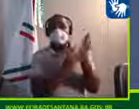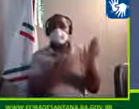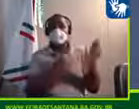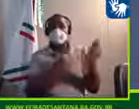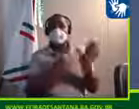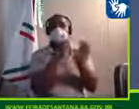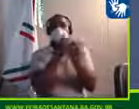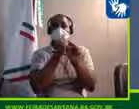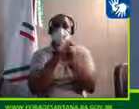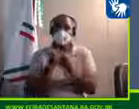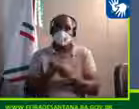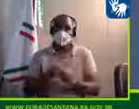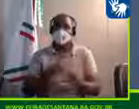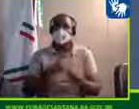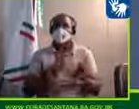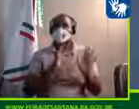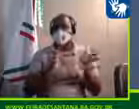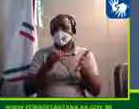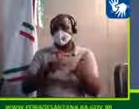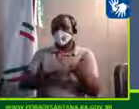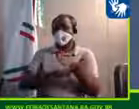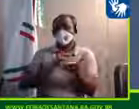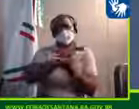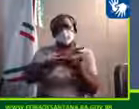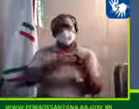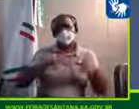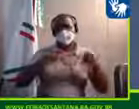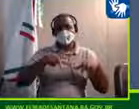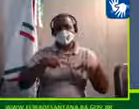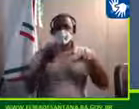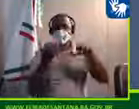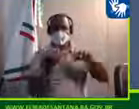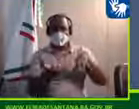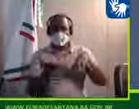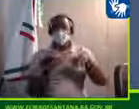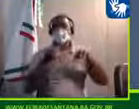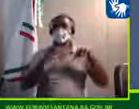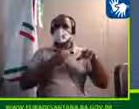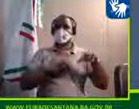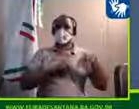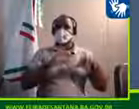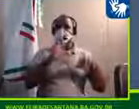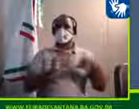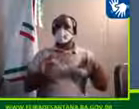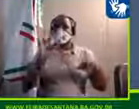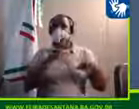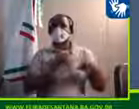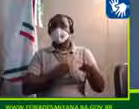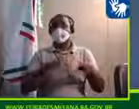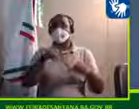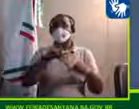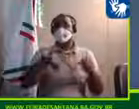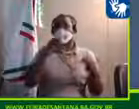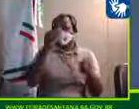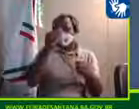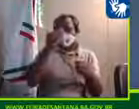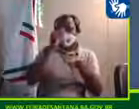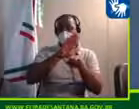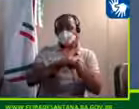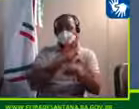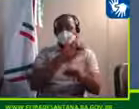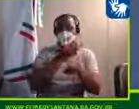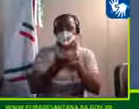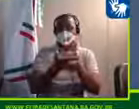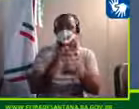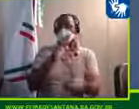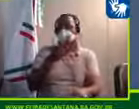já chegaram sim os recursos, os recursos que vieram da Câmara Federal. Já aplicamos até hoje